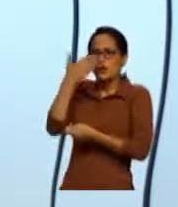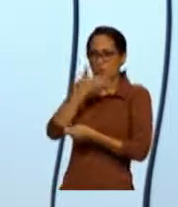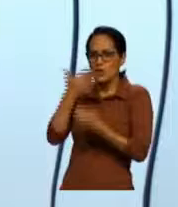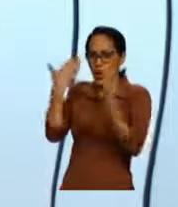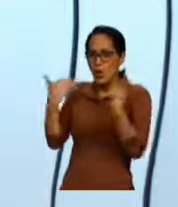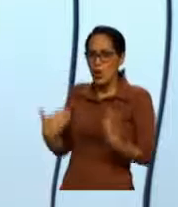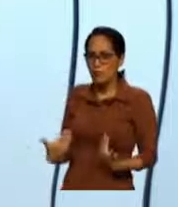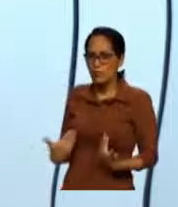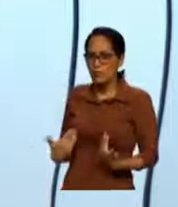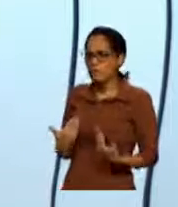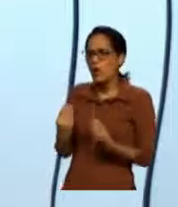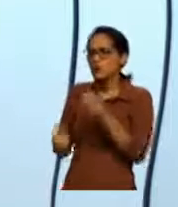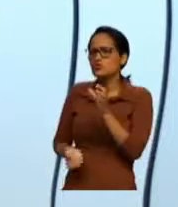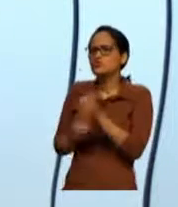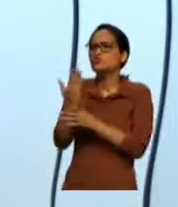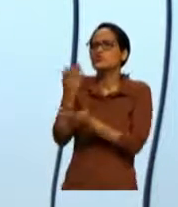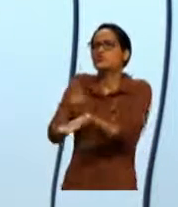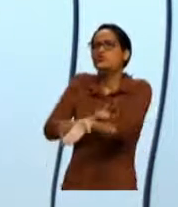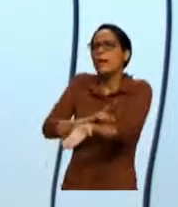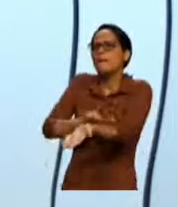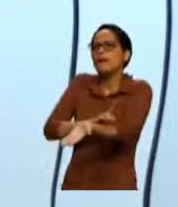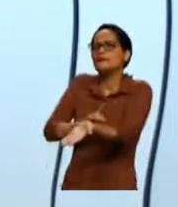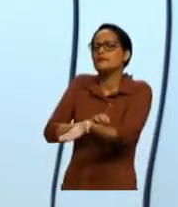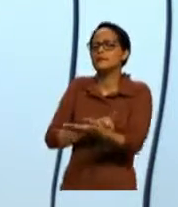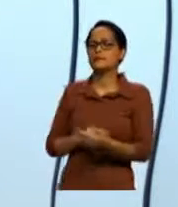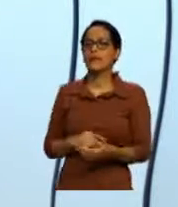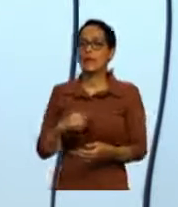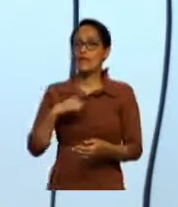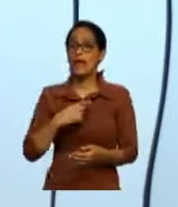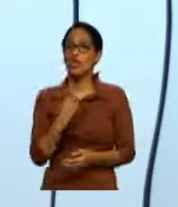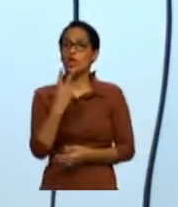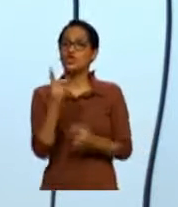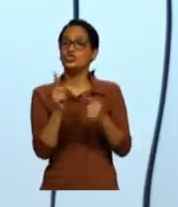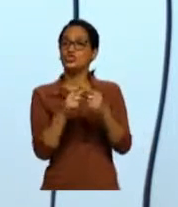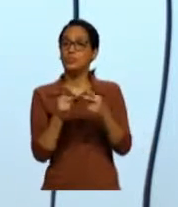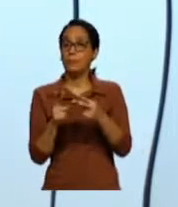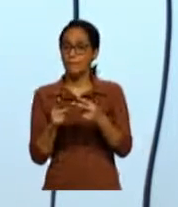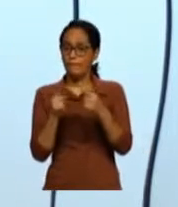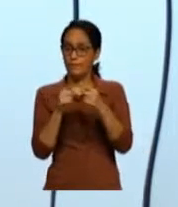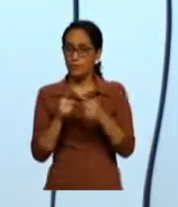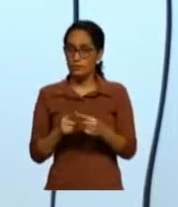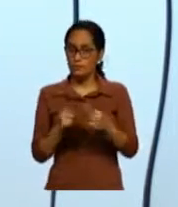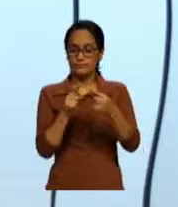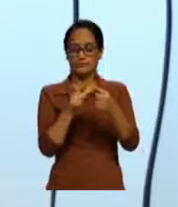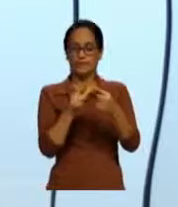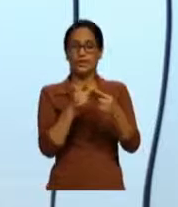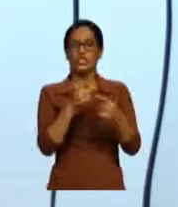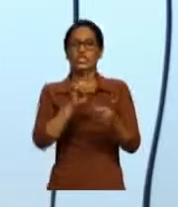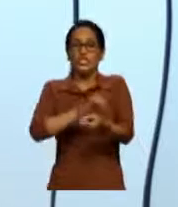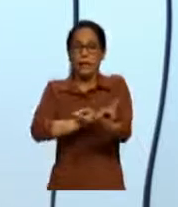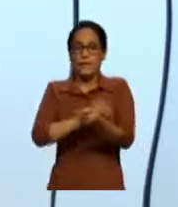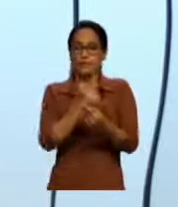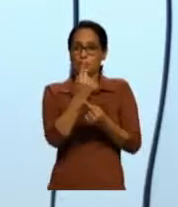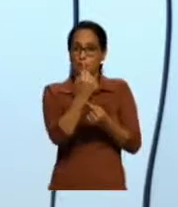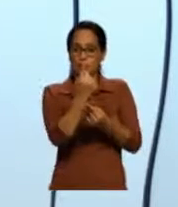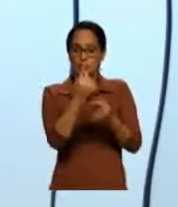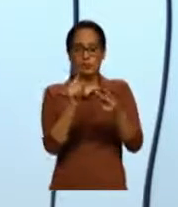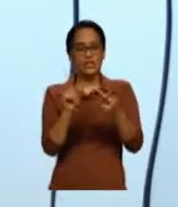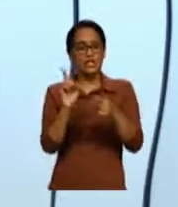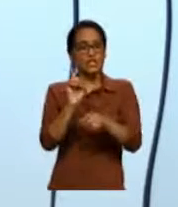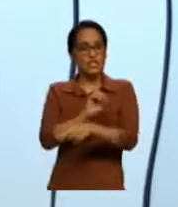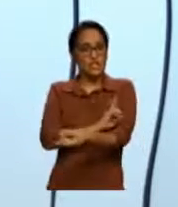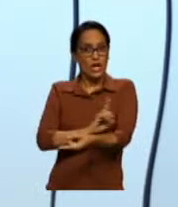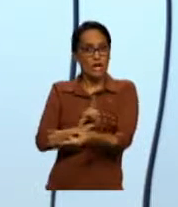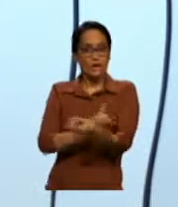diabetes. Vocês já ouviram falar em diabetes tipo 1, diabetes tipo 2. Quando eu falo que uma pessoa ela está com